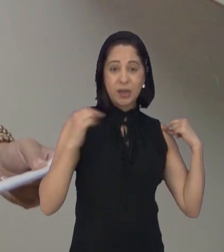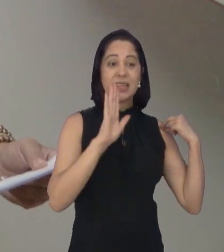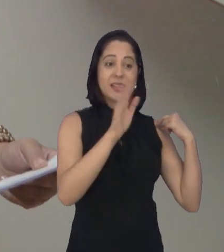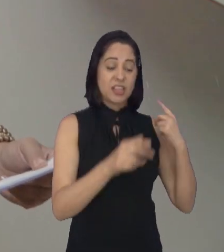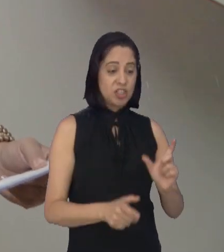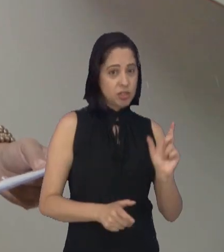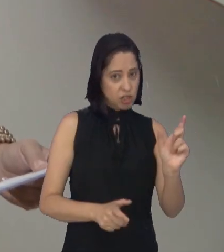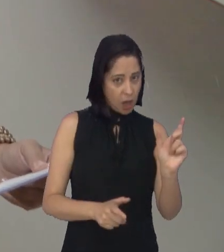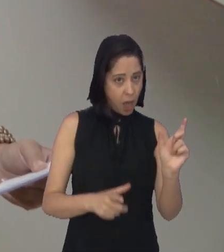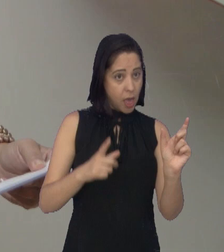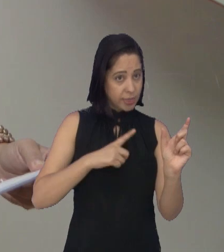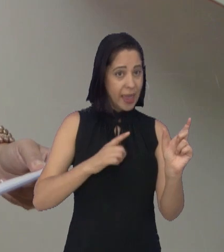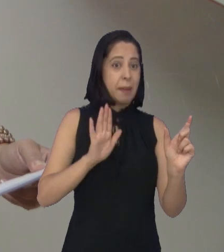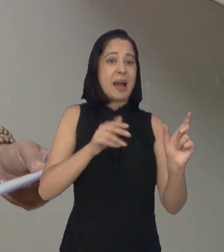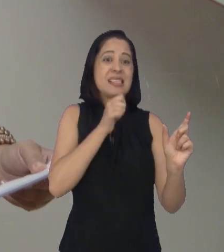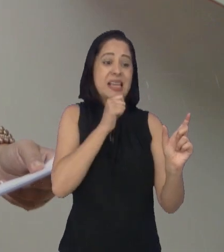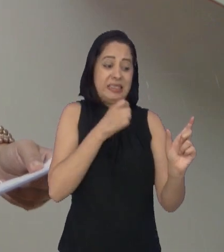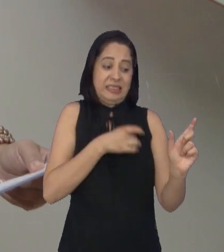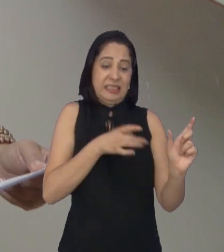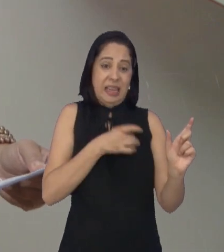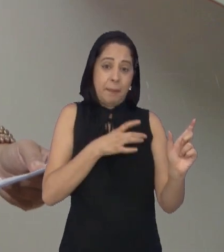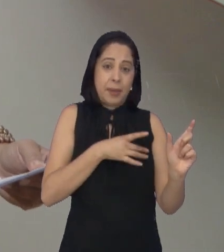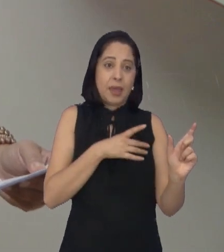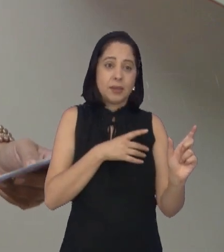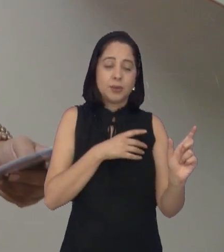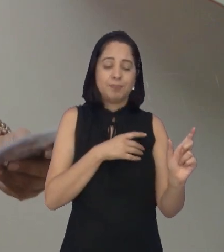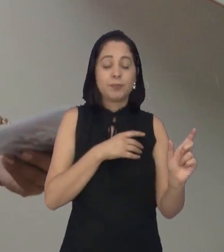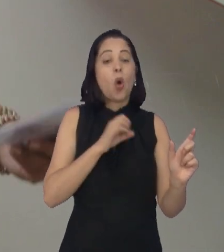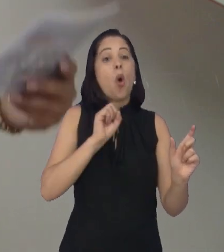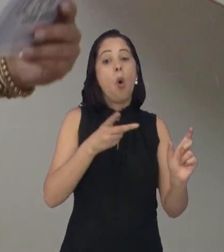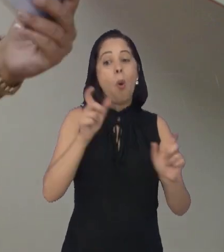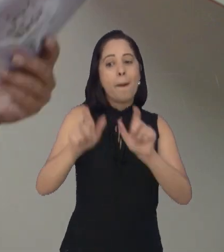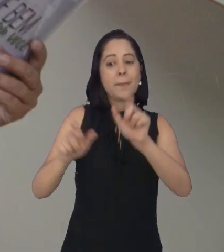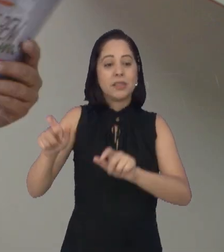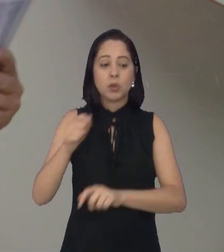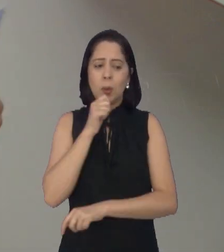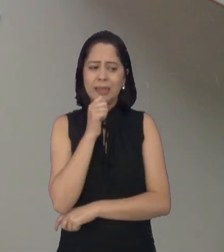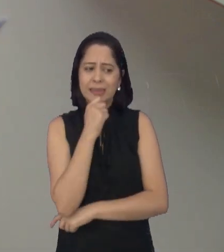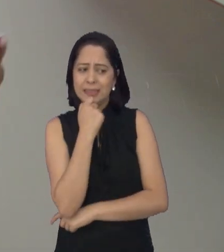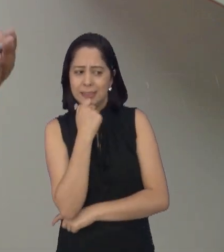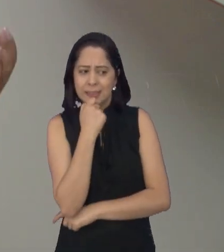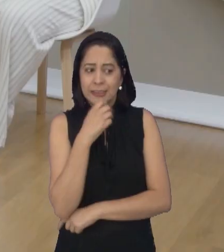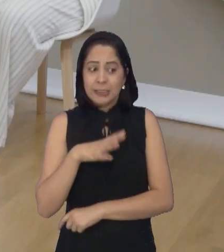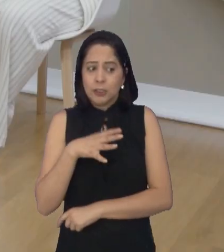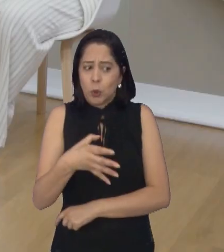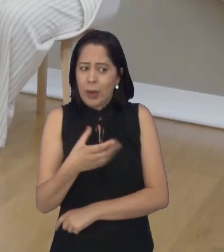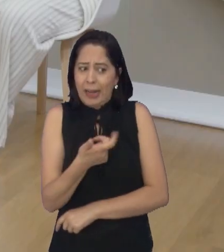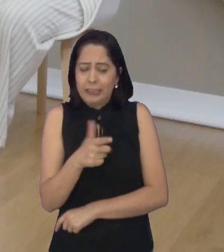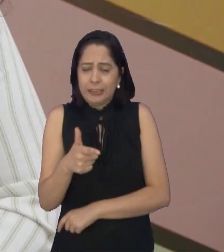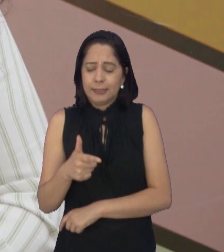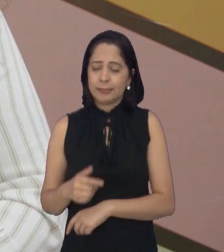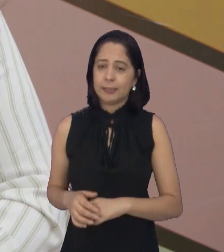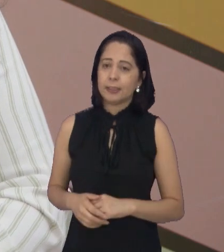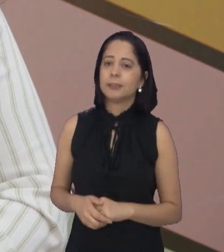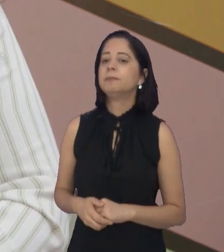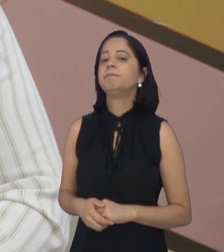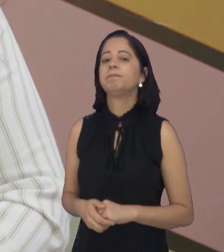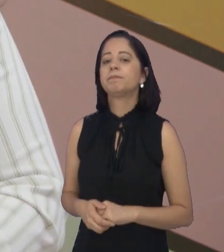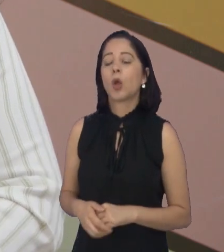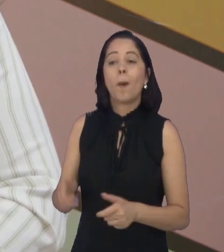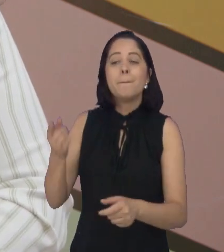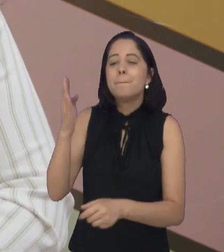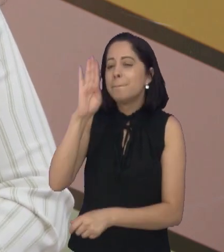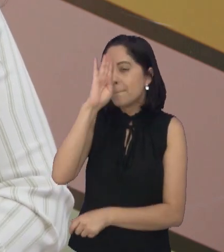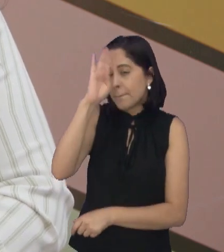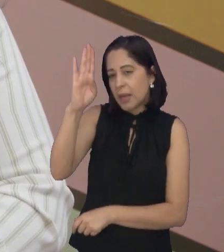que estão ainda com medo ou criando coragem para seguir firme aí na direção. Bom, eu acho que o principal